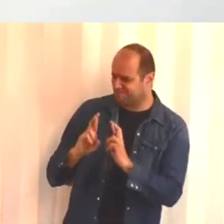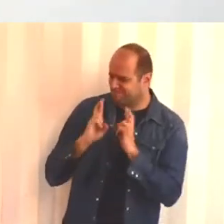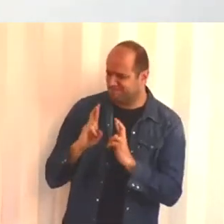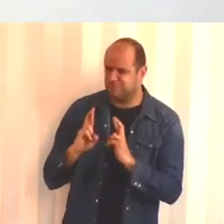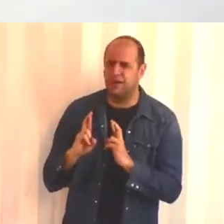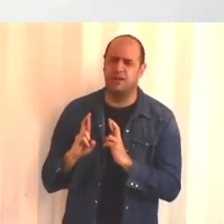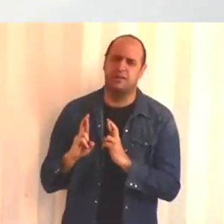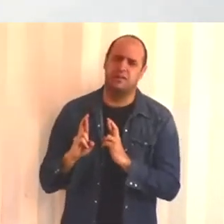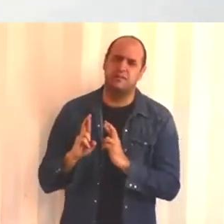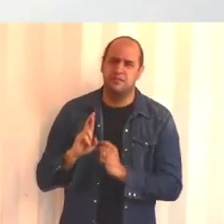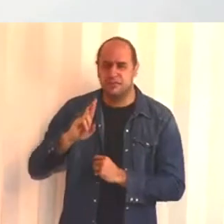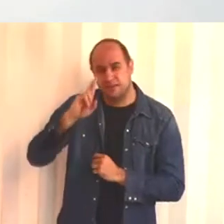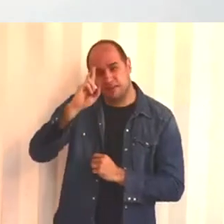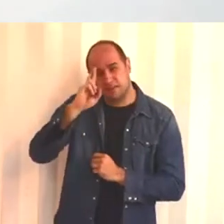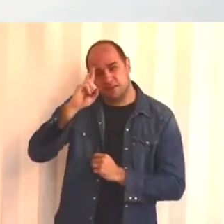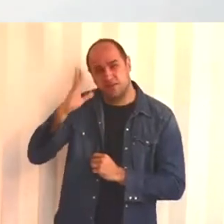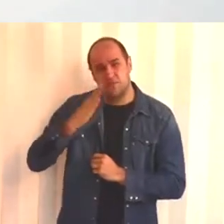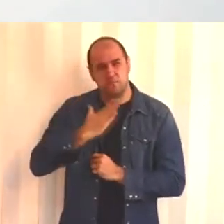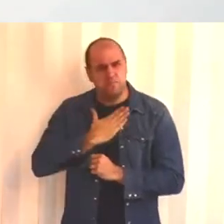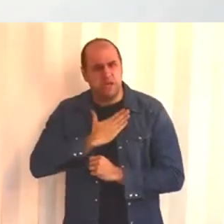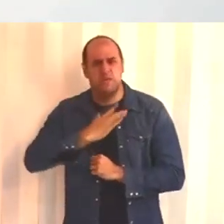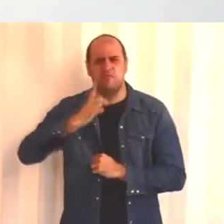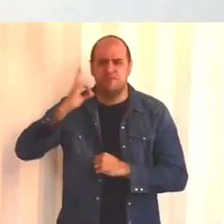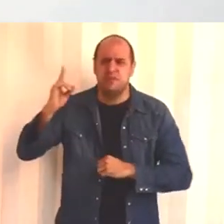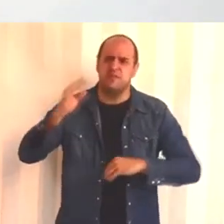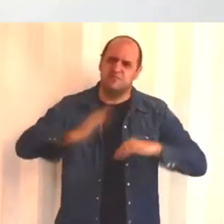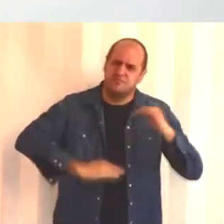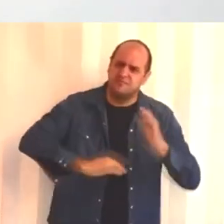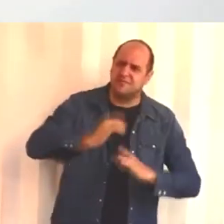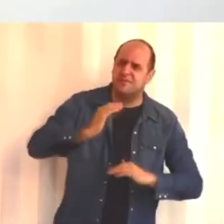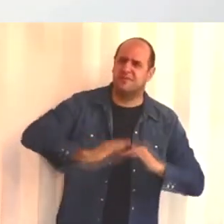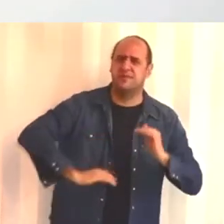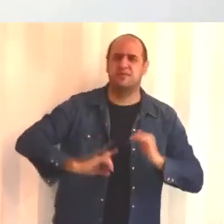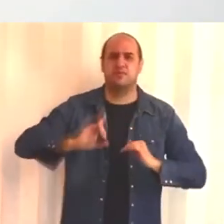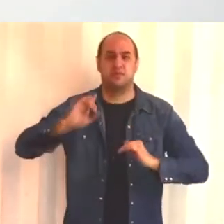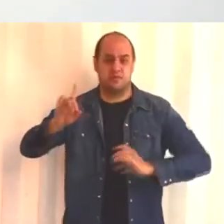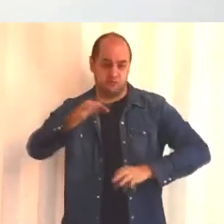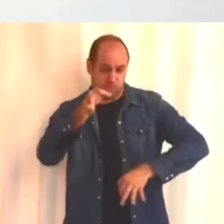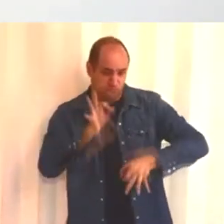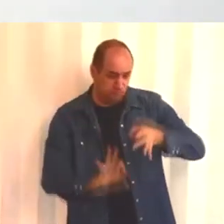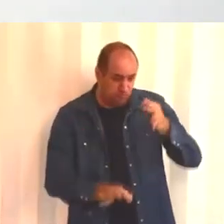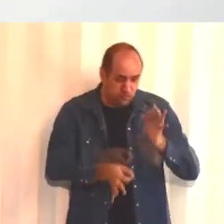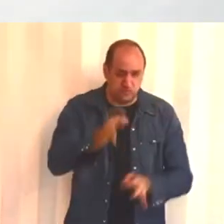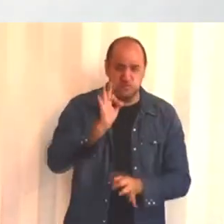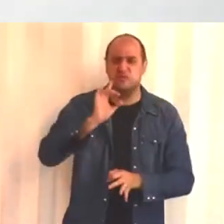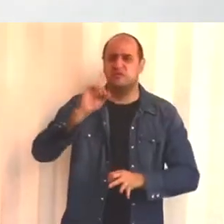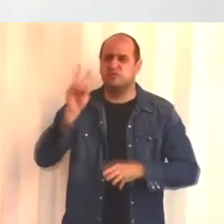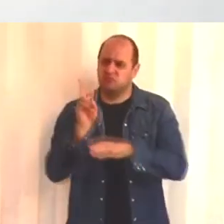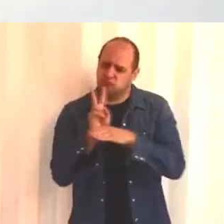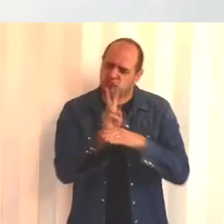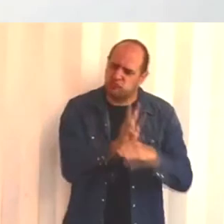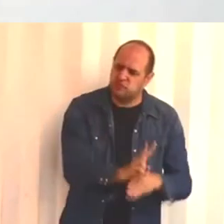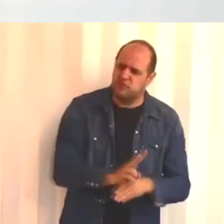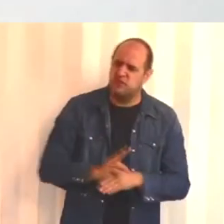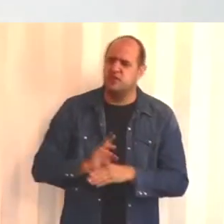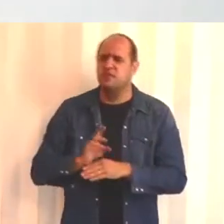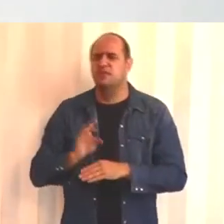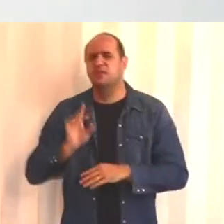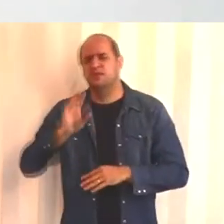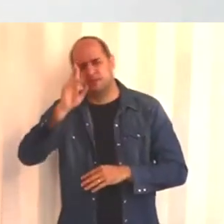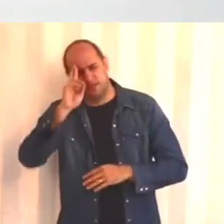esperança, o Senhor é o meu Deus Criador, o Senhor é o meu reto juiz, o Senhor é o meu provedor, o Senhor é